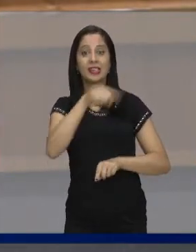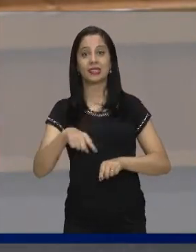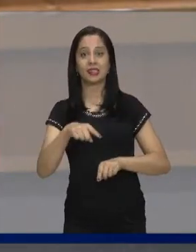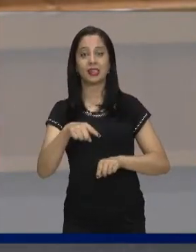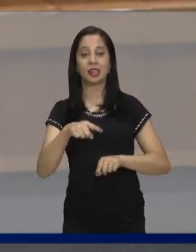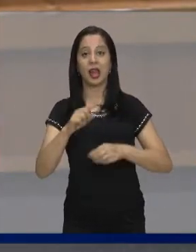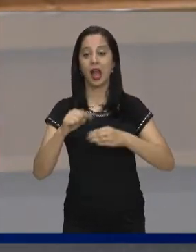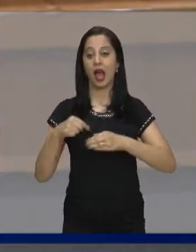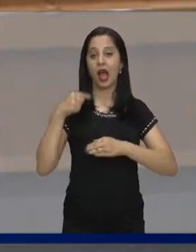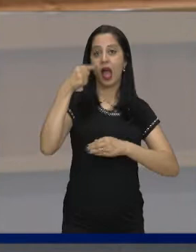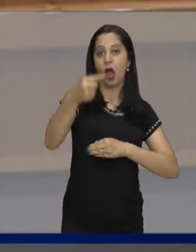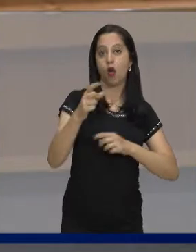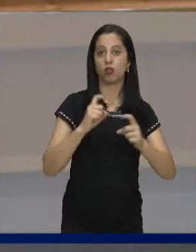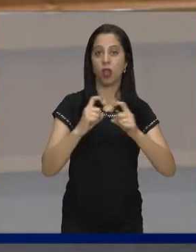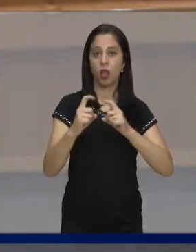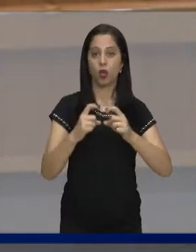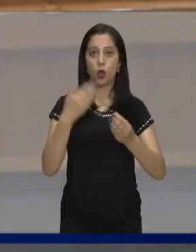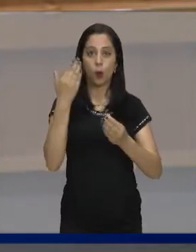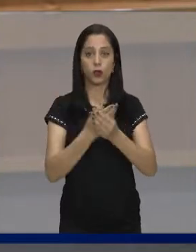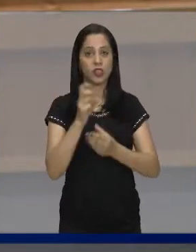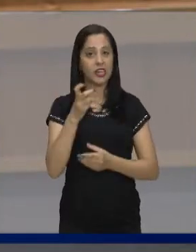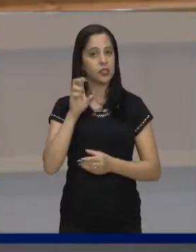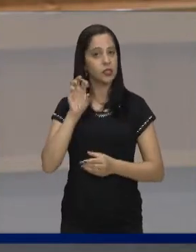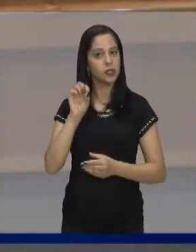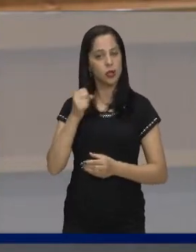sessão do processo